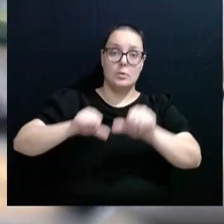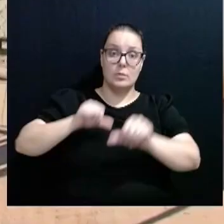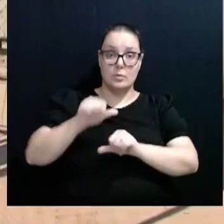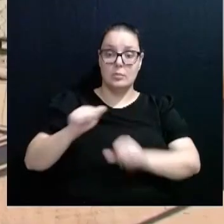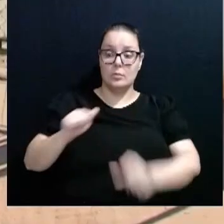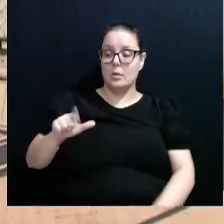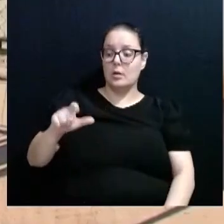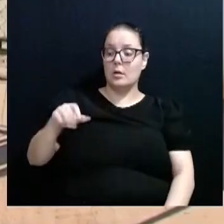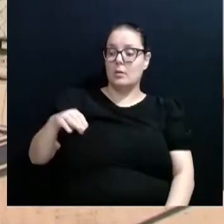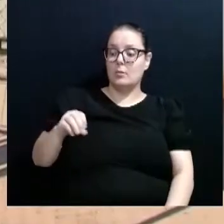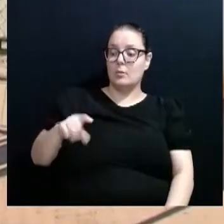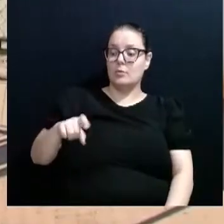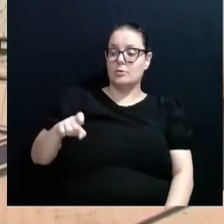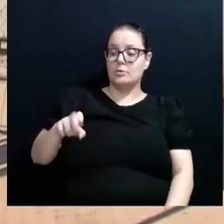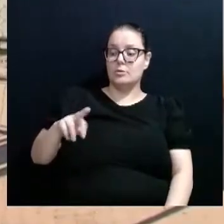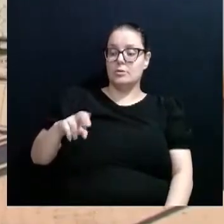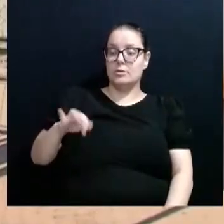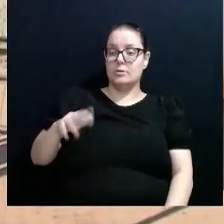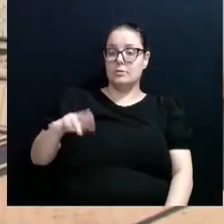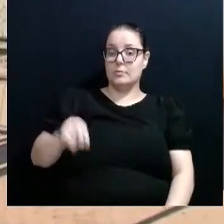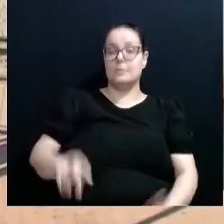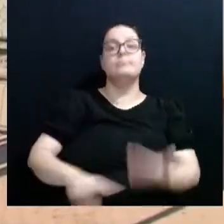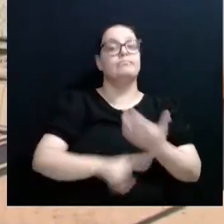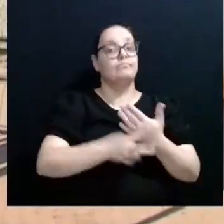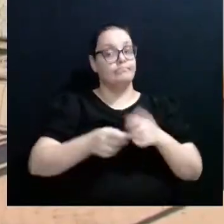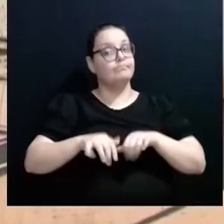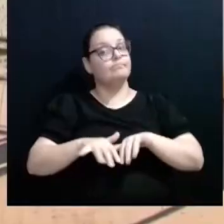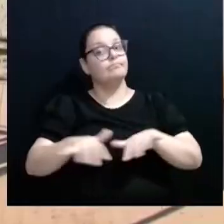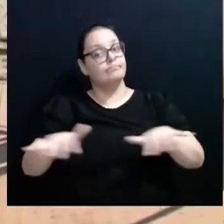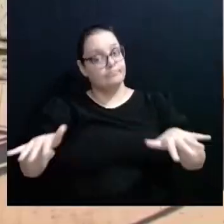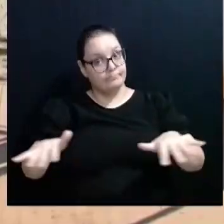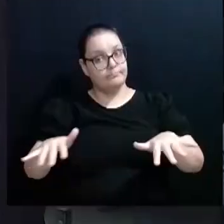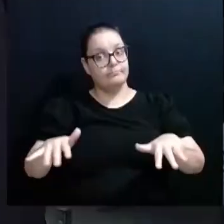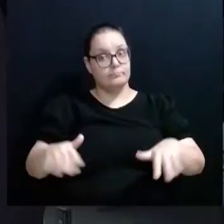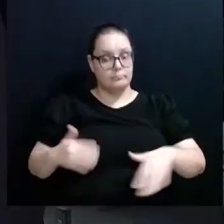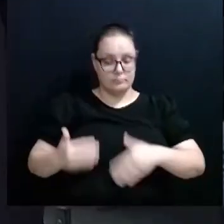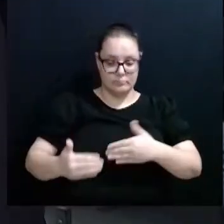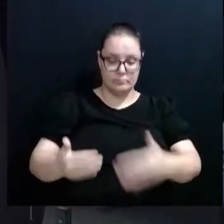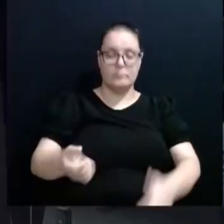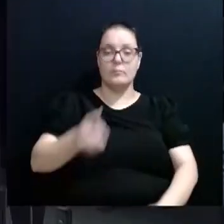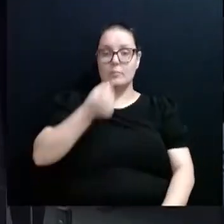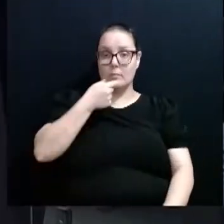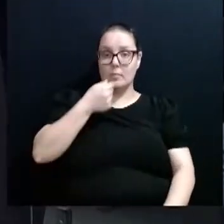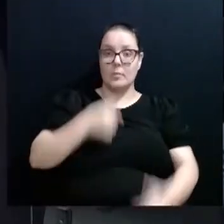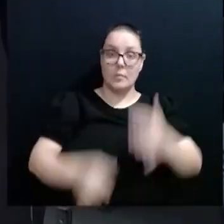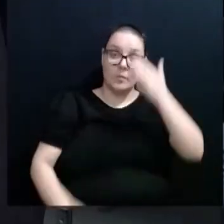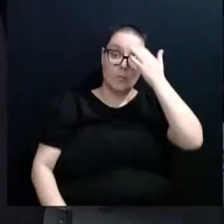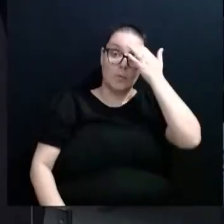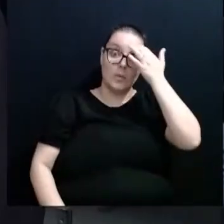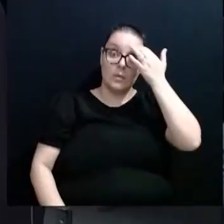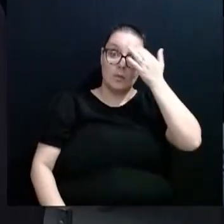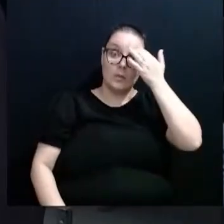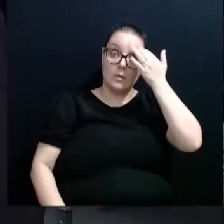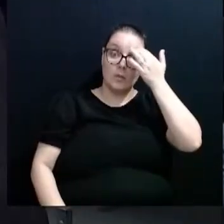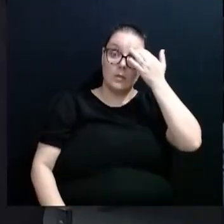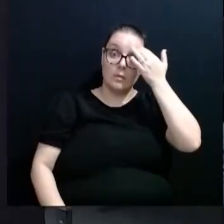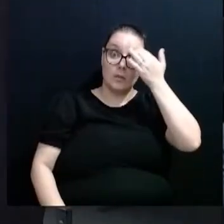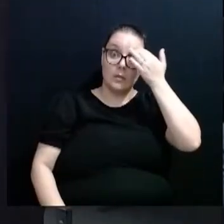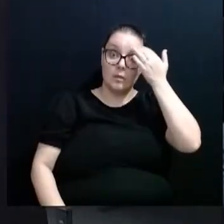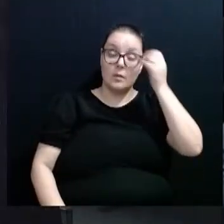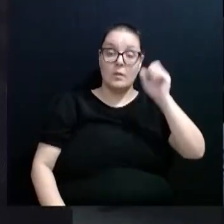municipal impactou a distribuição regular dos medicamentos. Sim, não é um medicamento uma